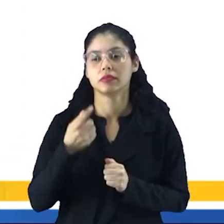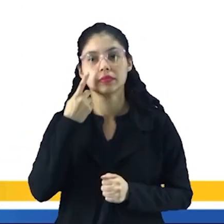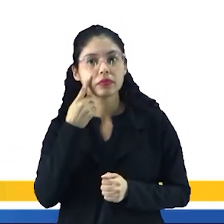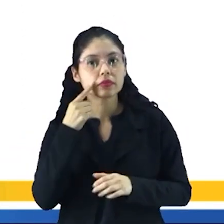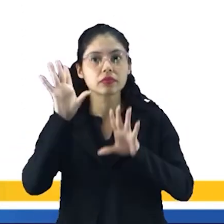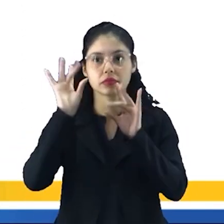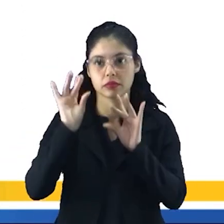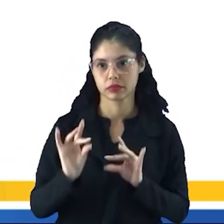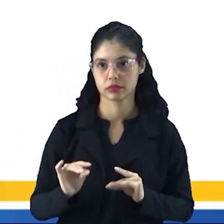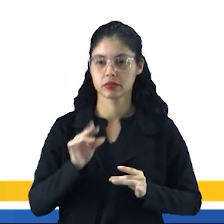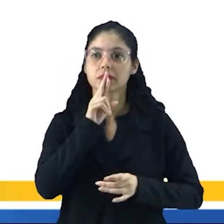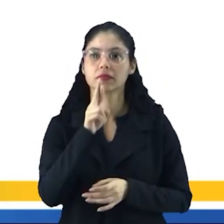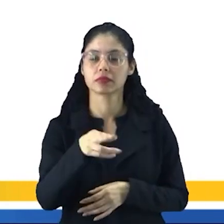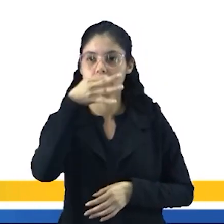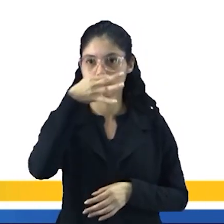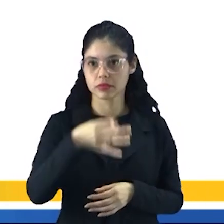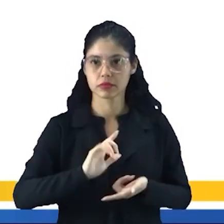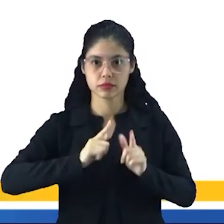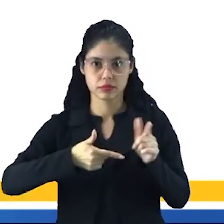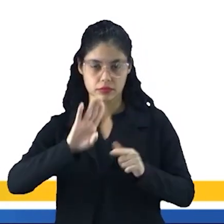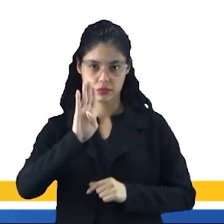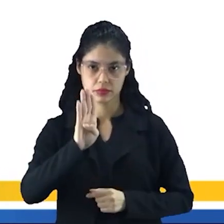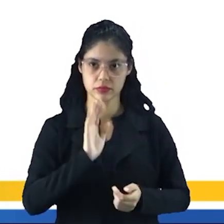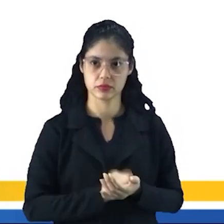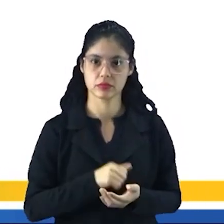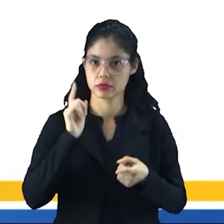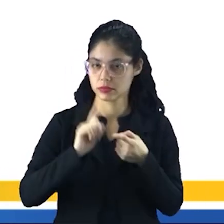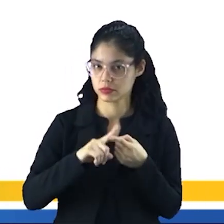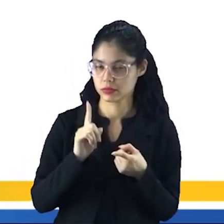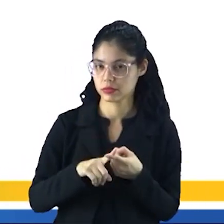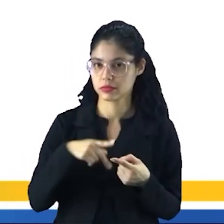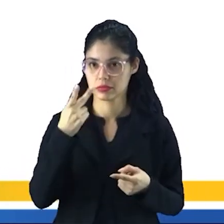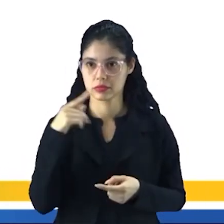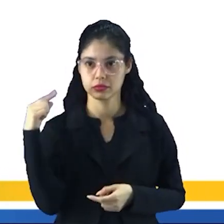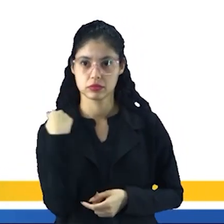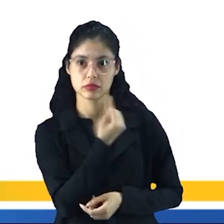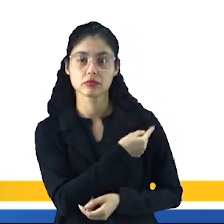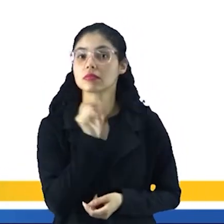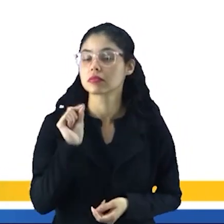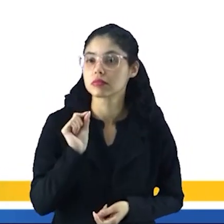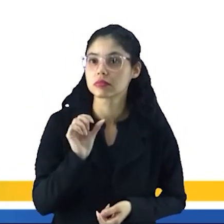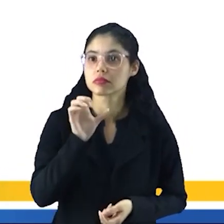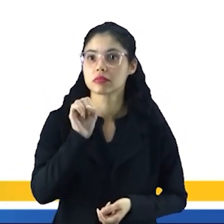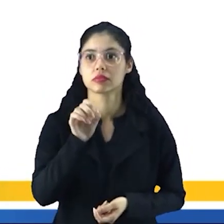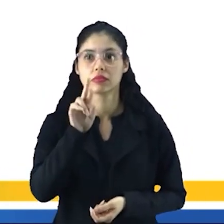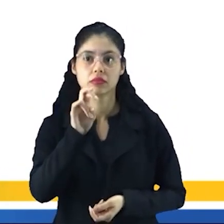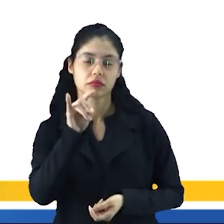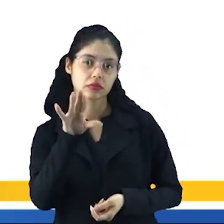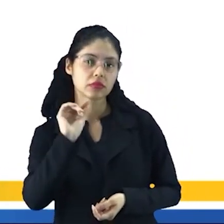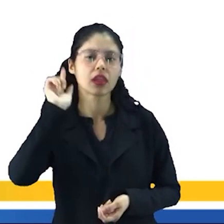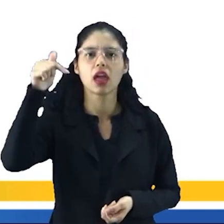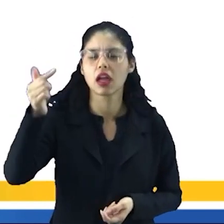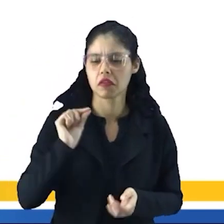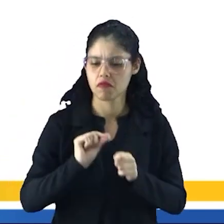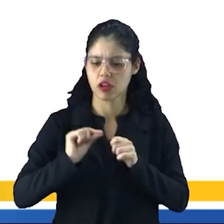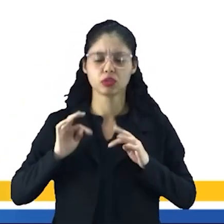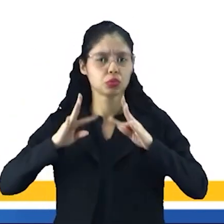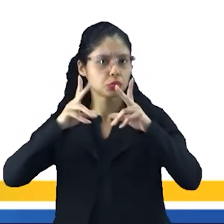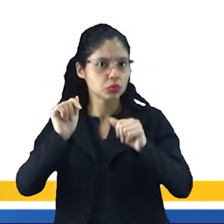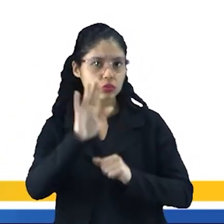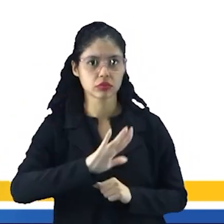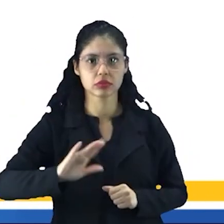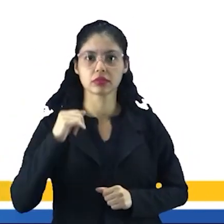olhar com mais detalhe. A resposta correta é a letra B, justamente porque ele diz que nós somos o quê? Severinos. É aquele faz tudo,